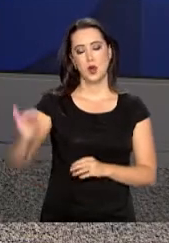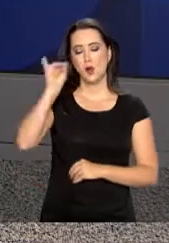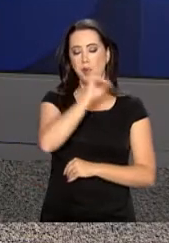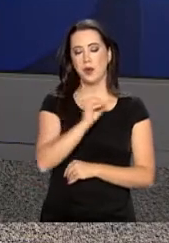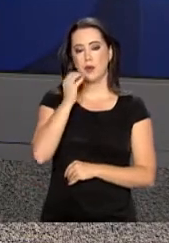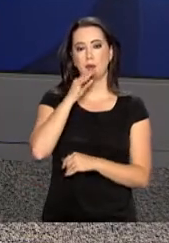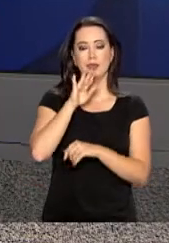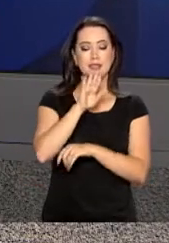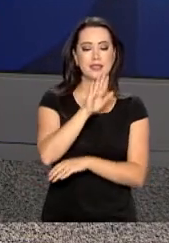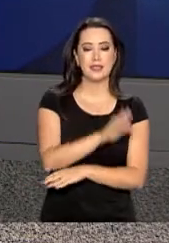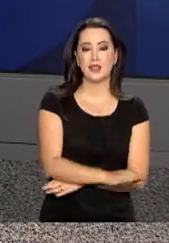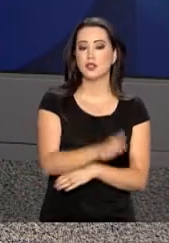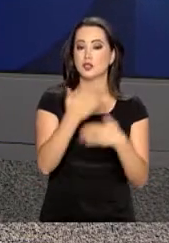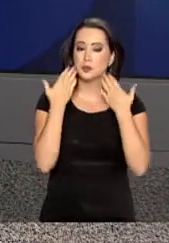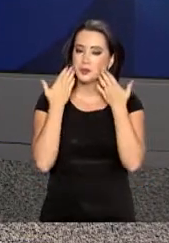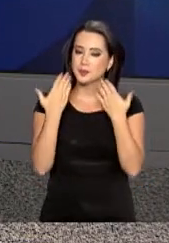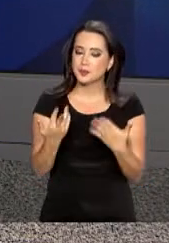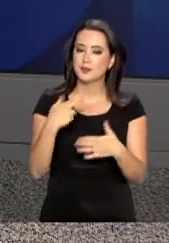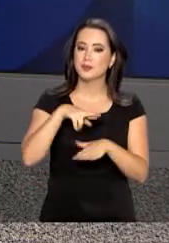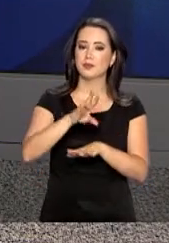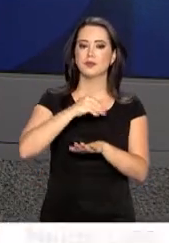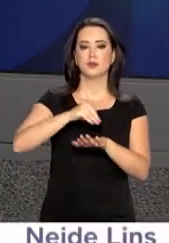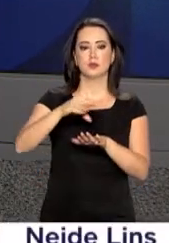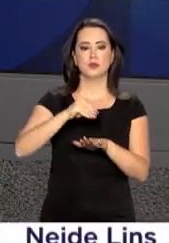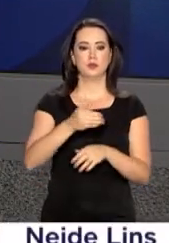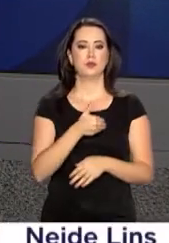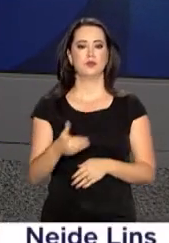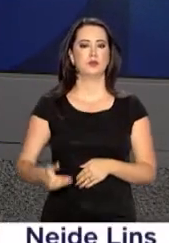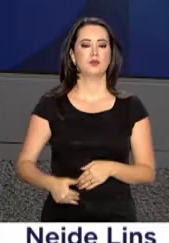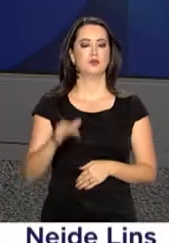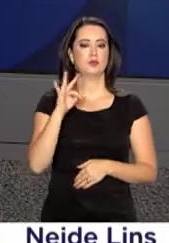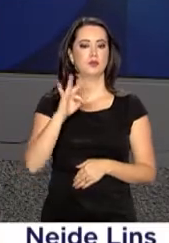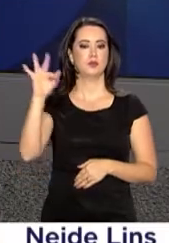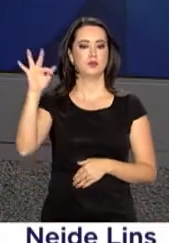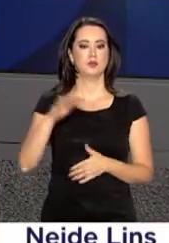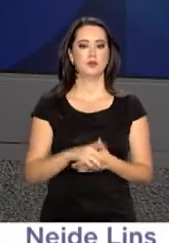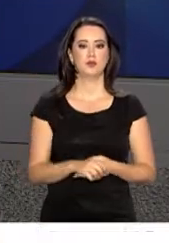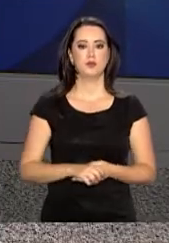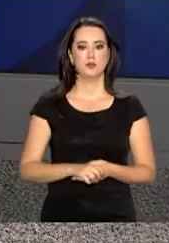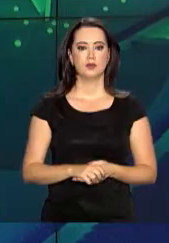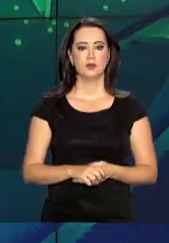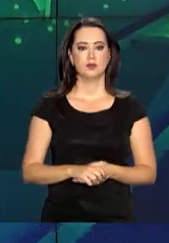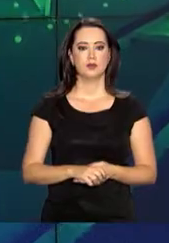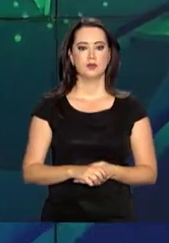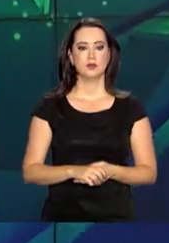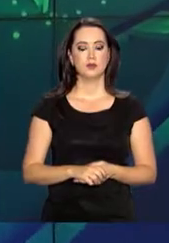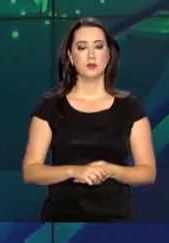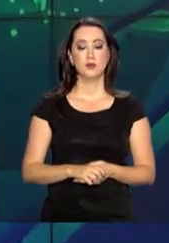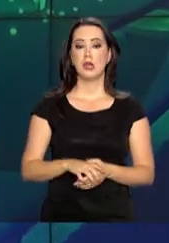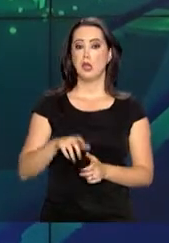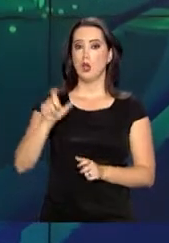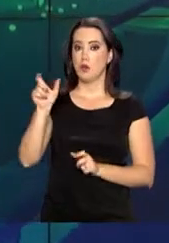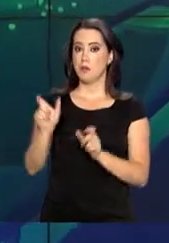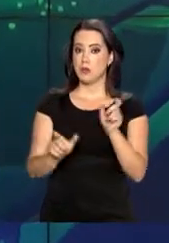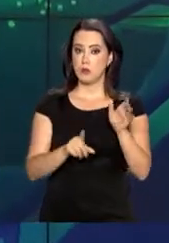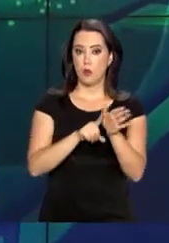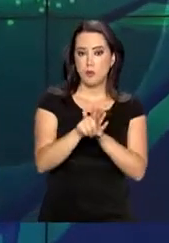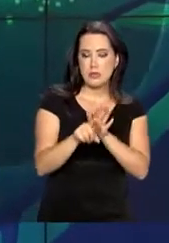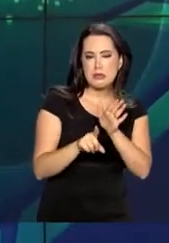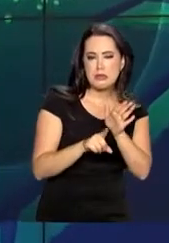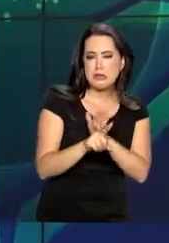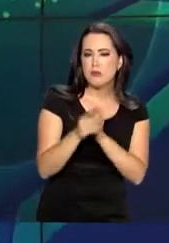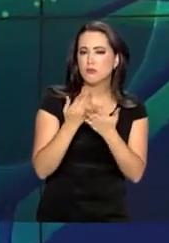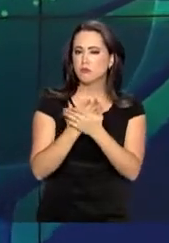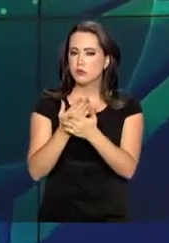Olá, boa tarde. Começa agora o repórter NBR com as notícias do governo federal. Pesquisadores brasileiros